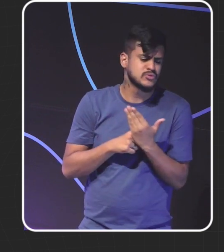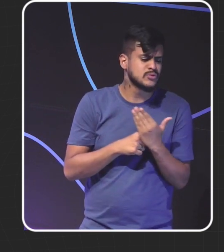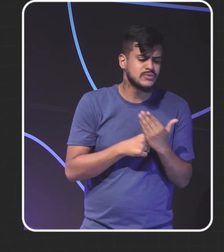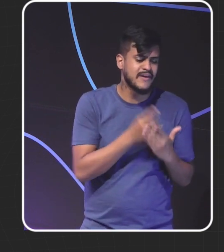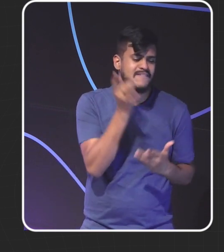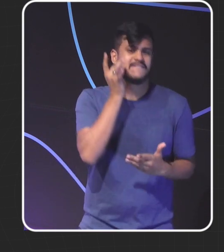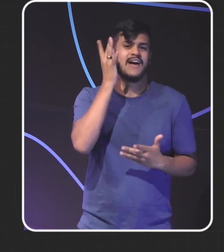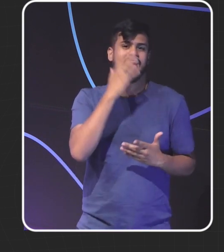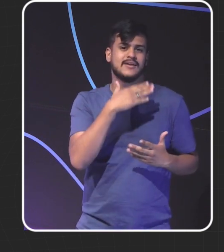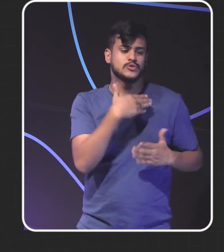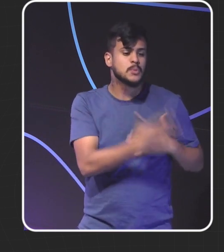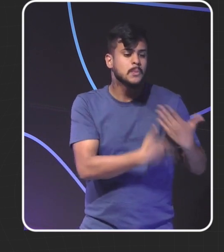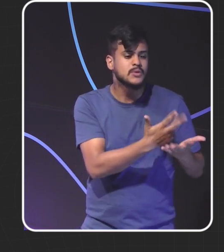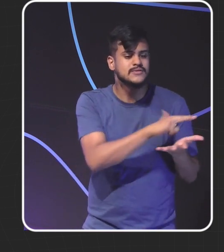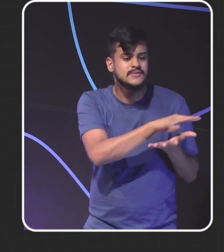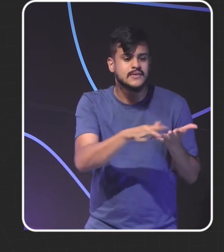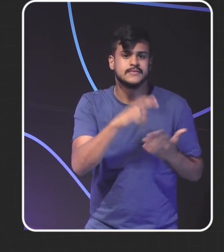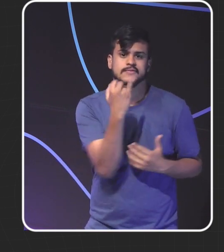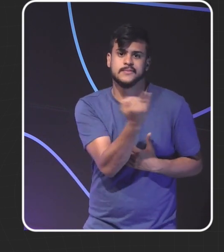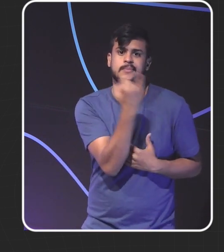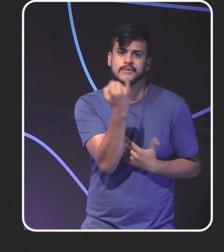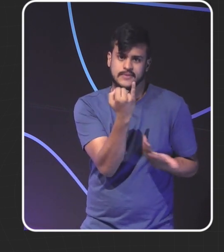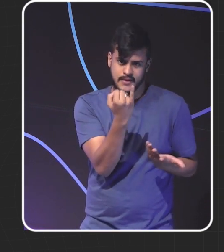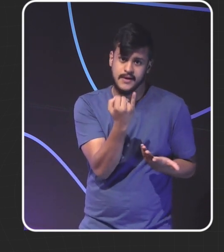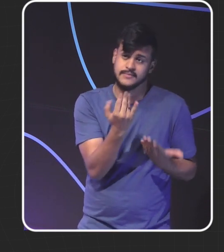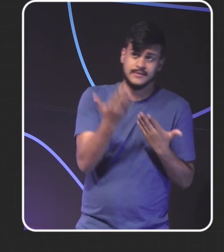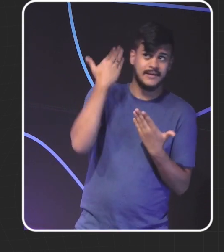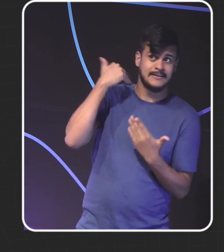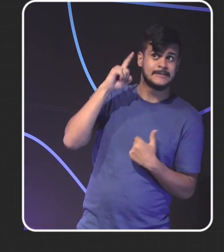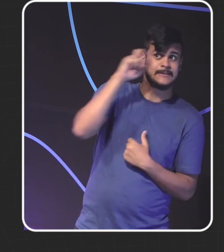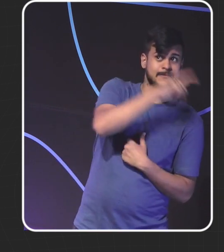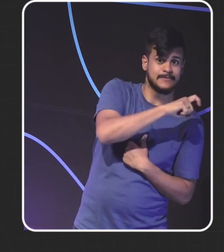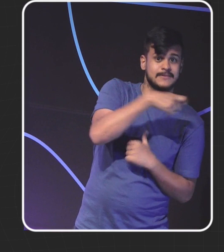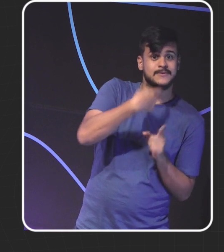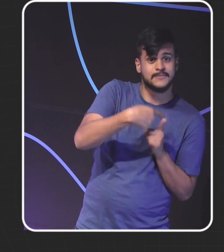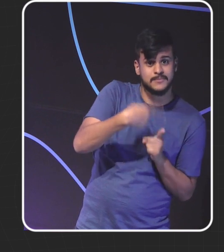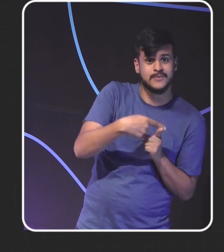processos que são importantes, que eram difíceis de ser feitos, de